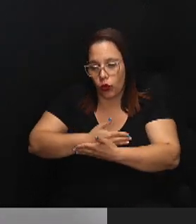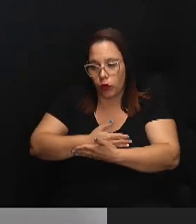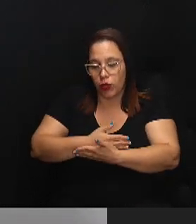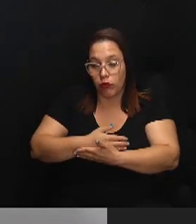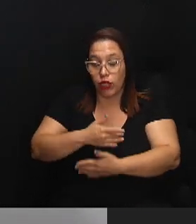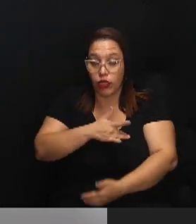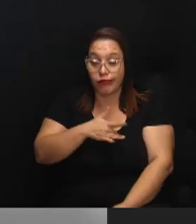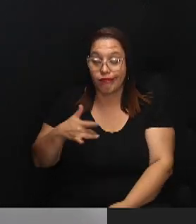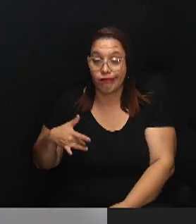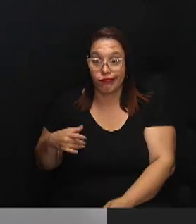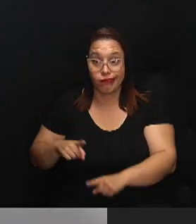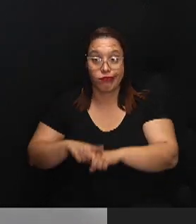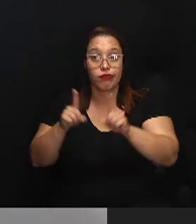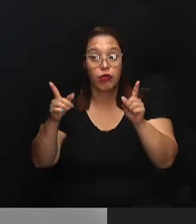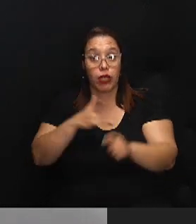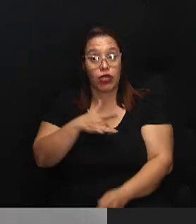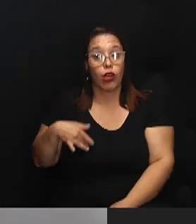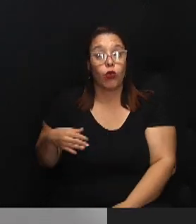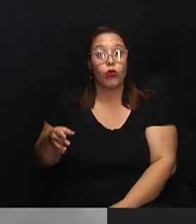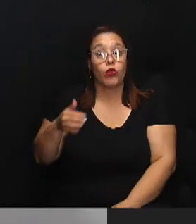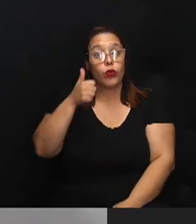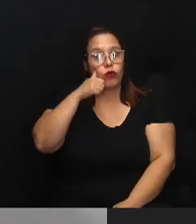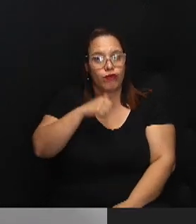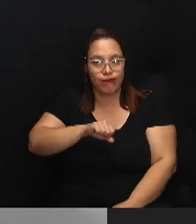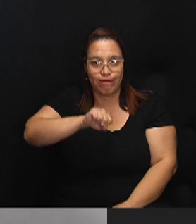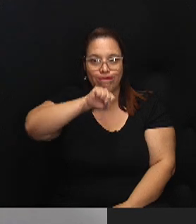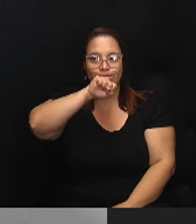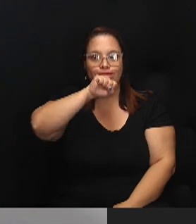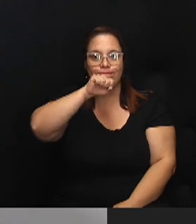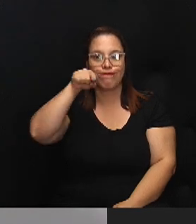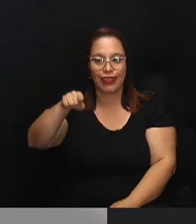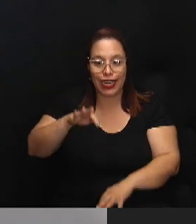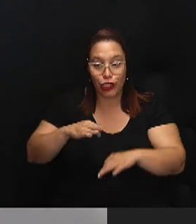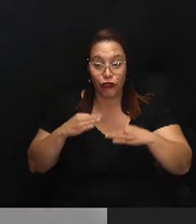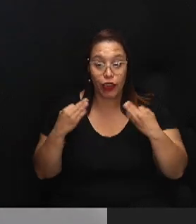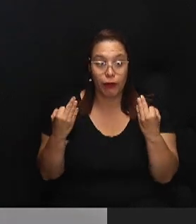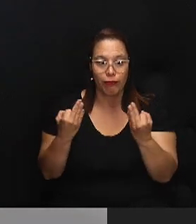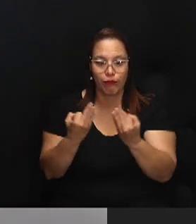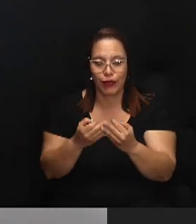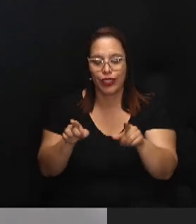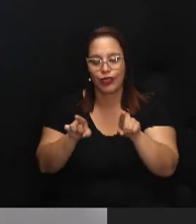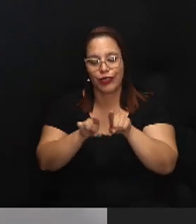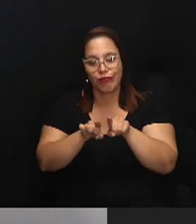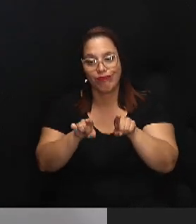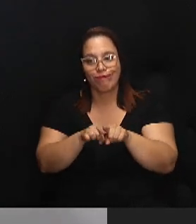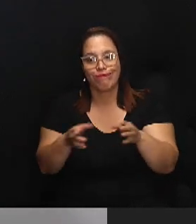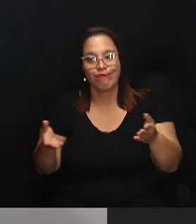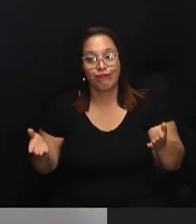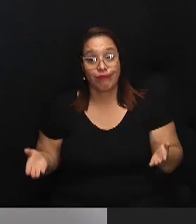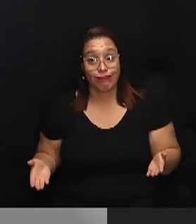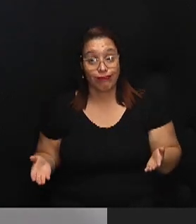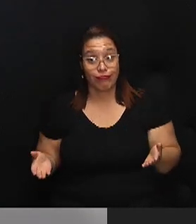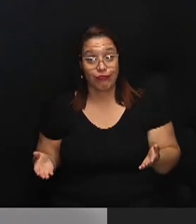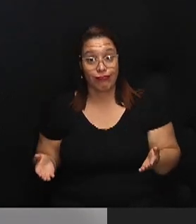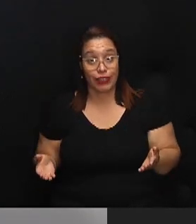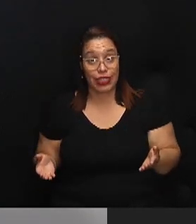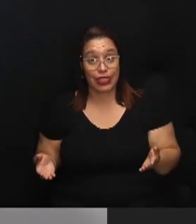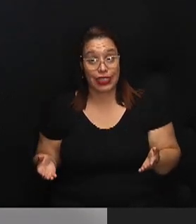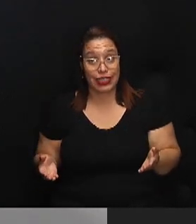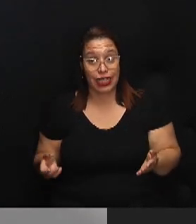mas é a saúde dessa mãe e a saúde dessa família também. Então, se você for